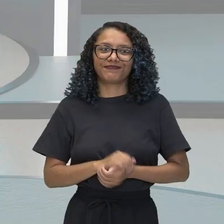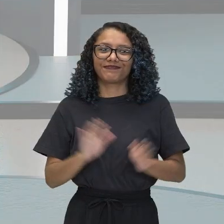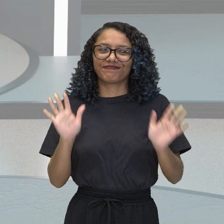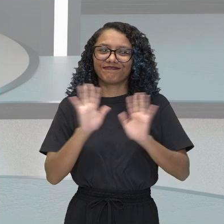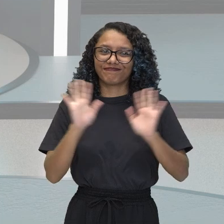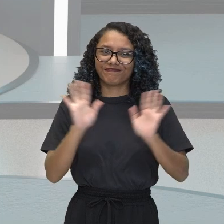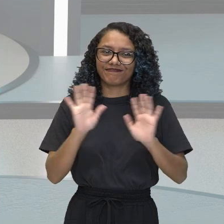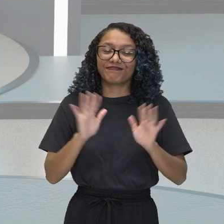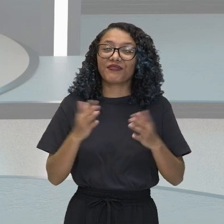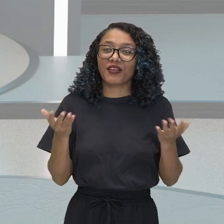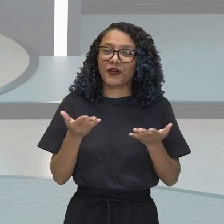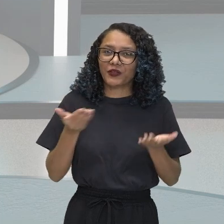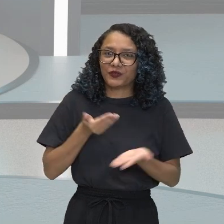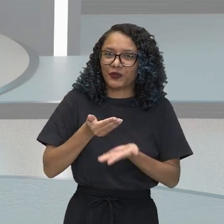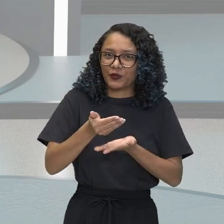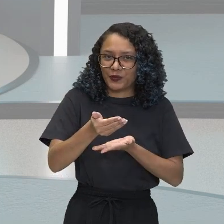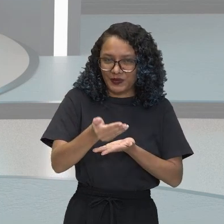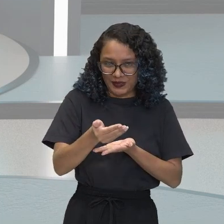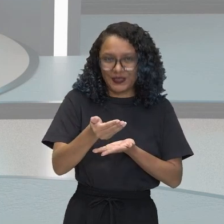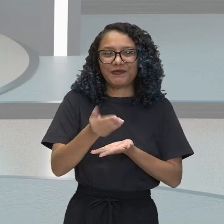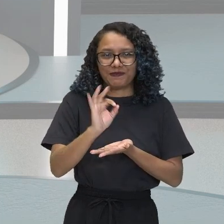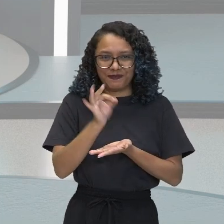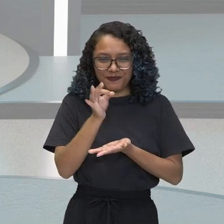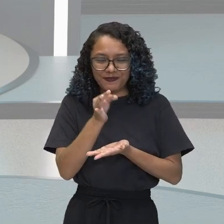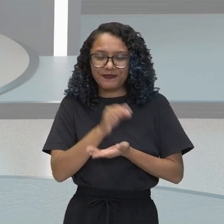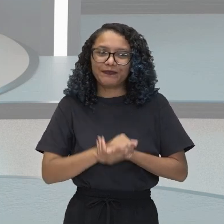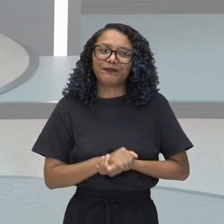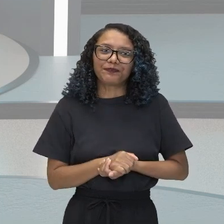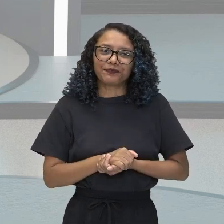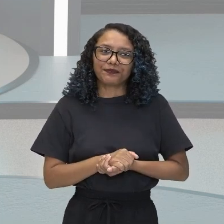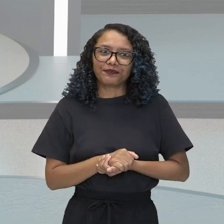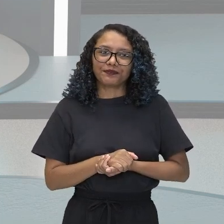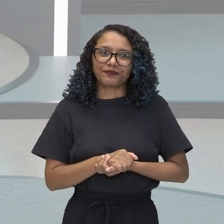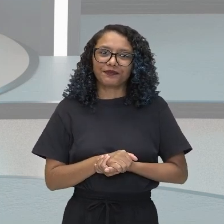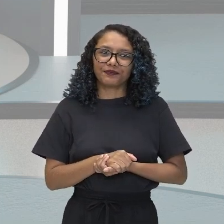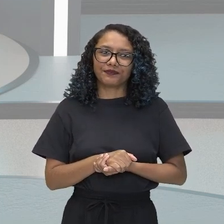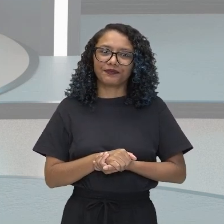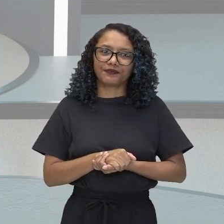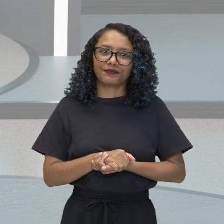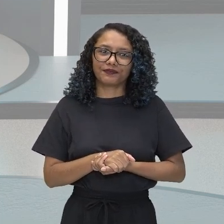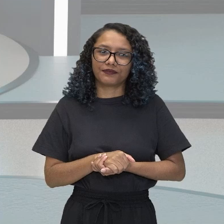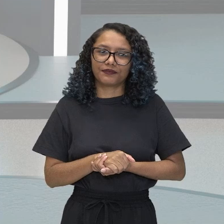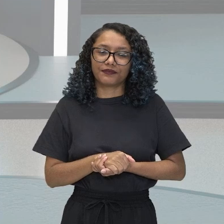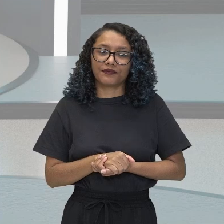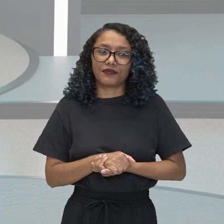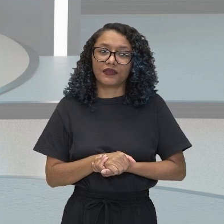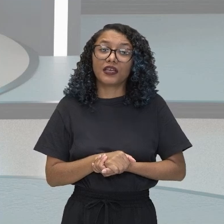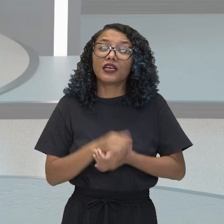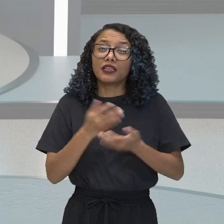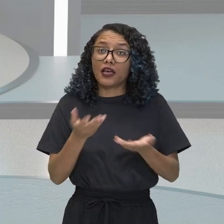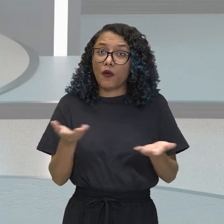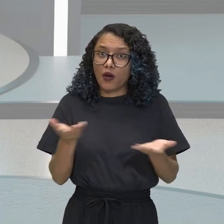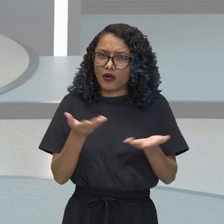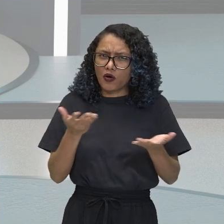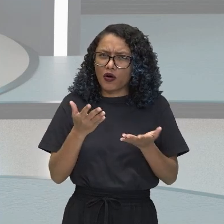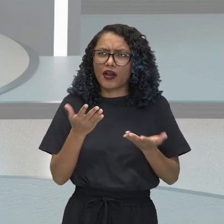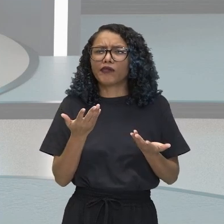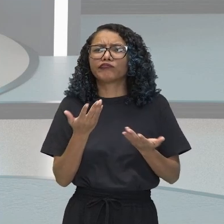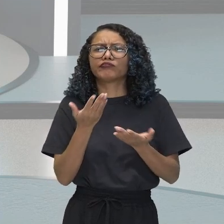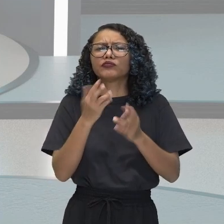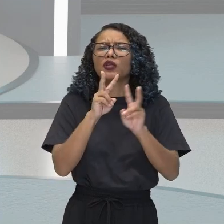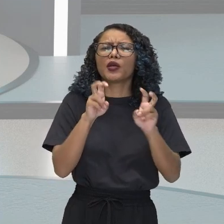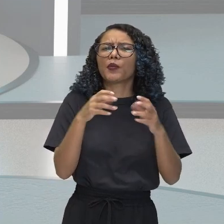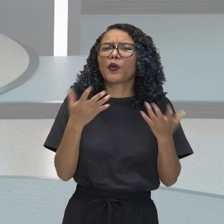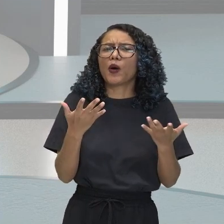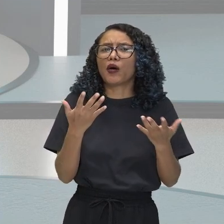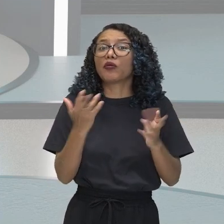Olá! Então vamos dar início à nossa aula de hoje e ficamos de conversar um pouco sobre o corpo. Mas